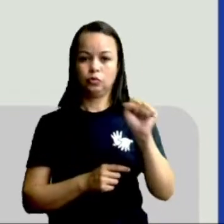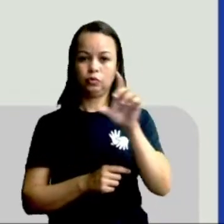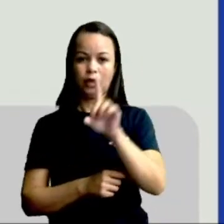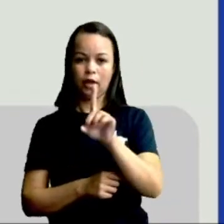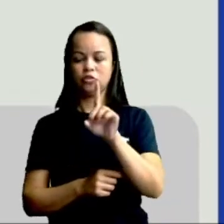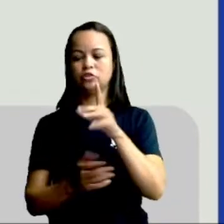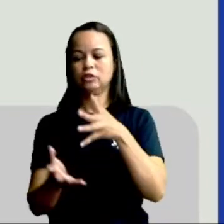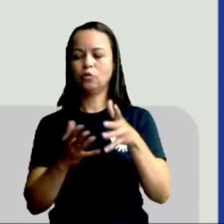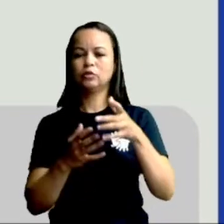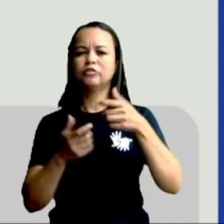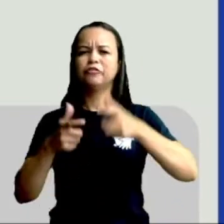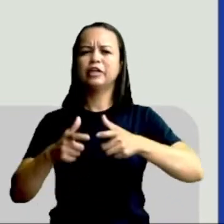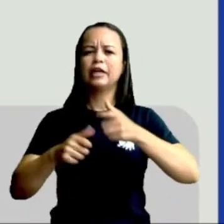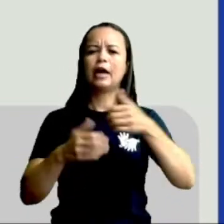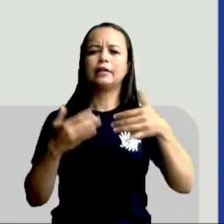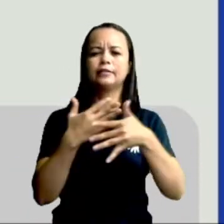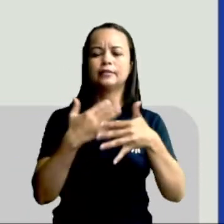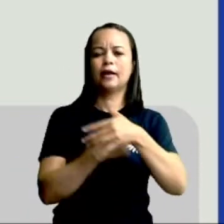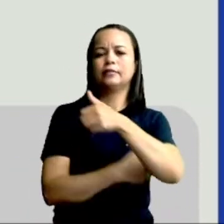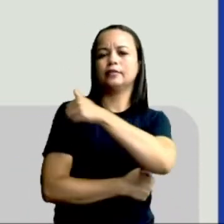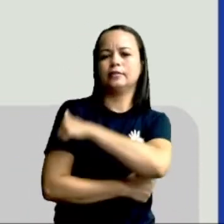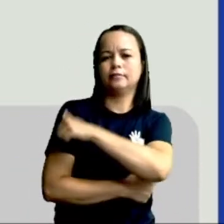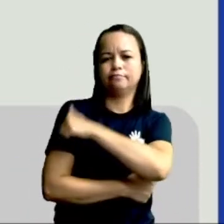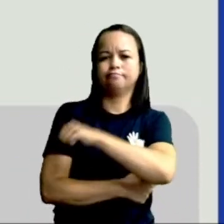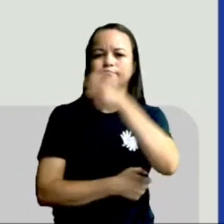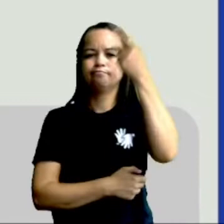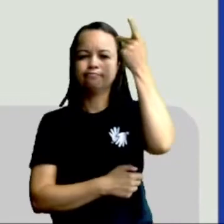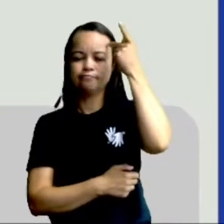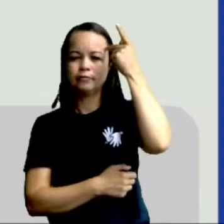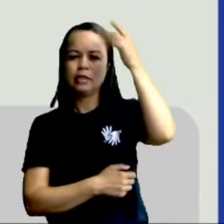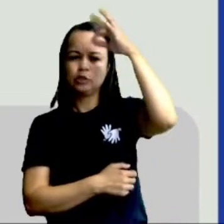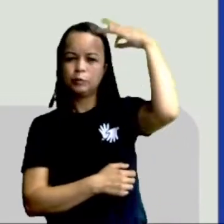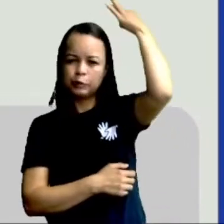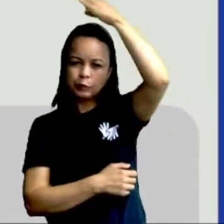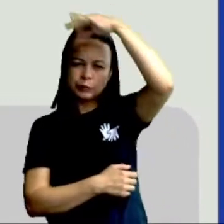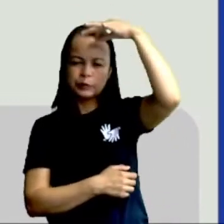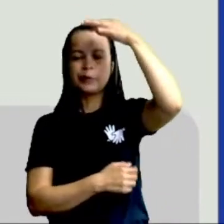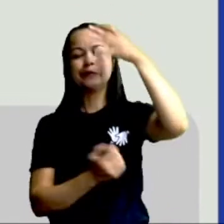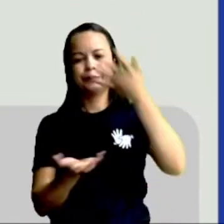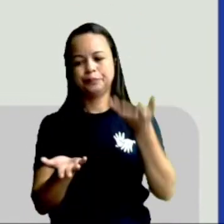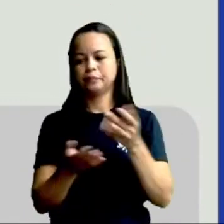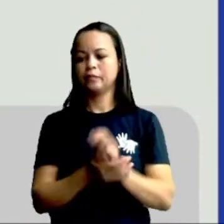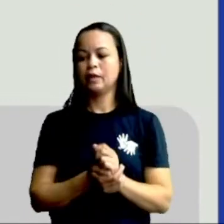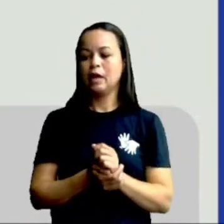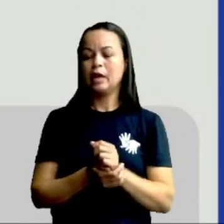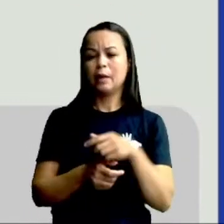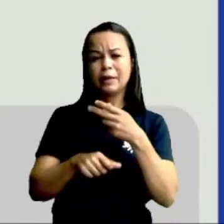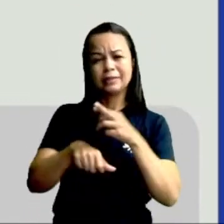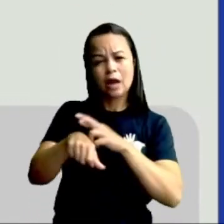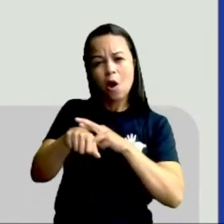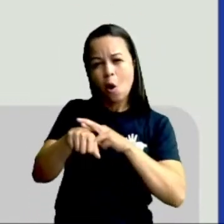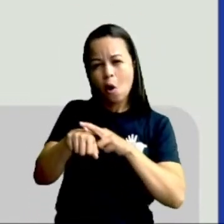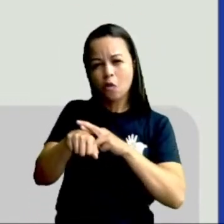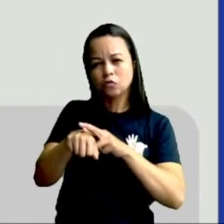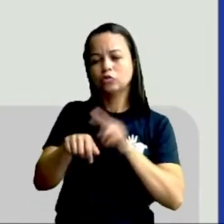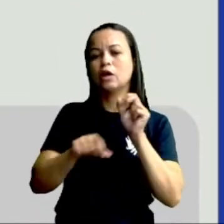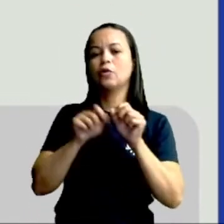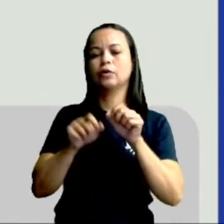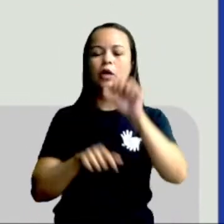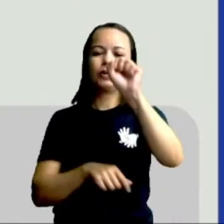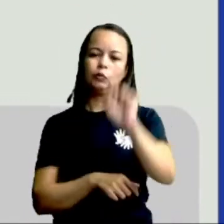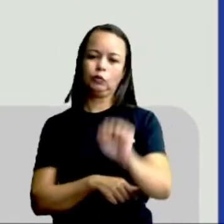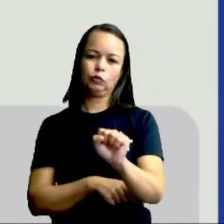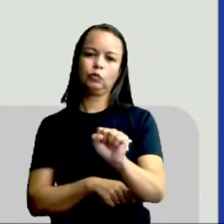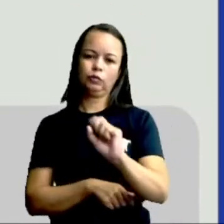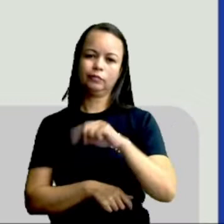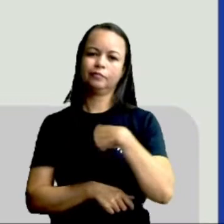São Paulo, Rio de Janeiro, Espírito Santo, entendeu? E essa partezinha roxa é o Sul do